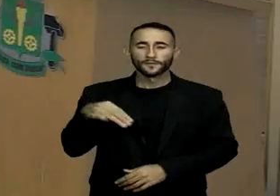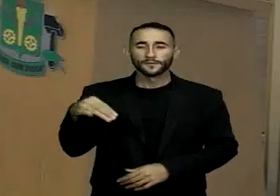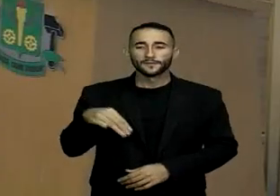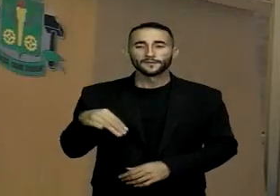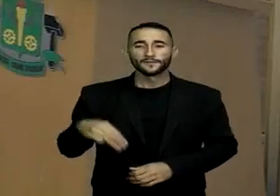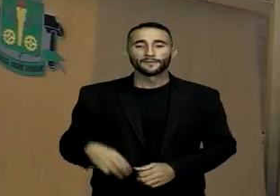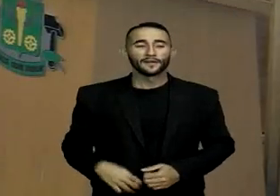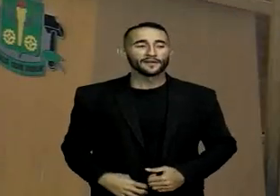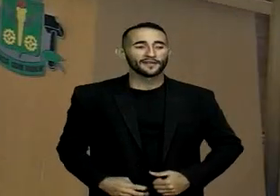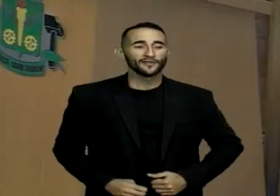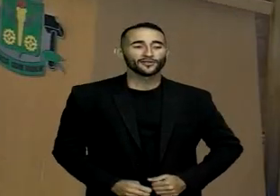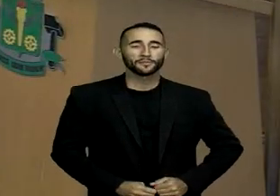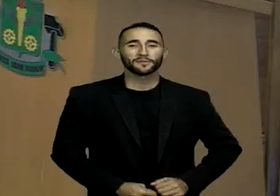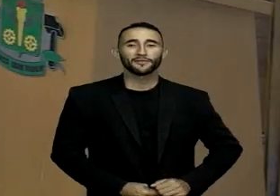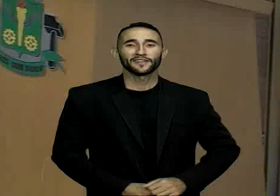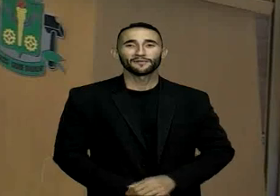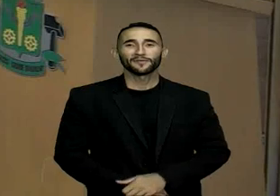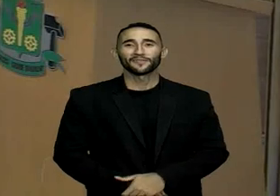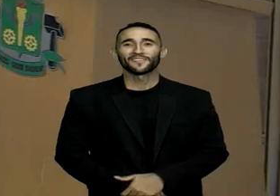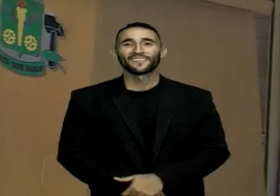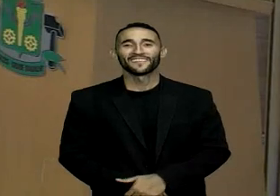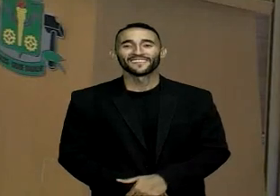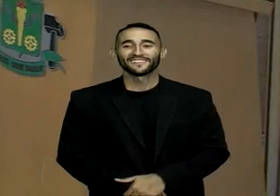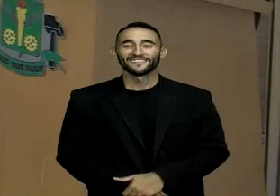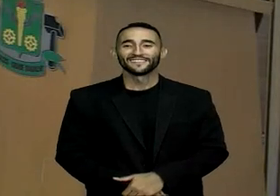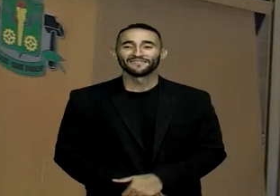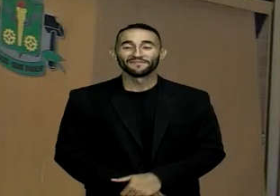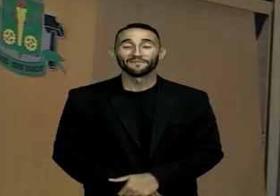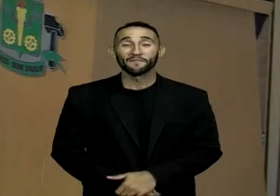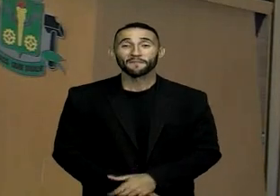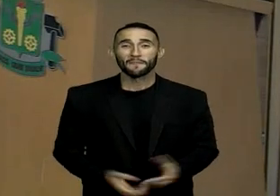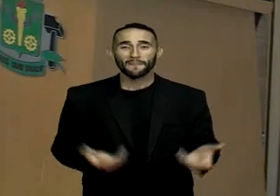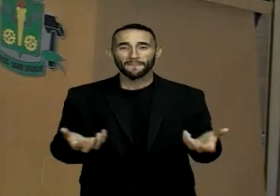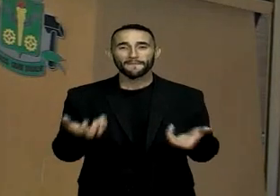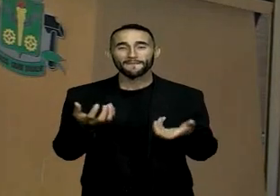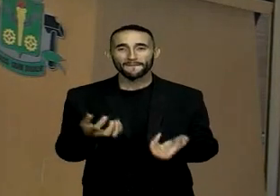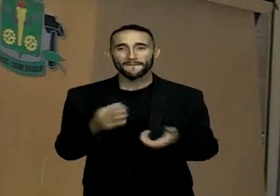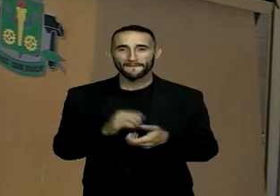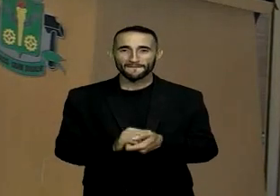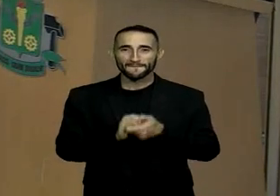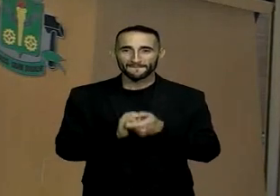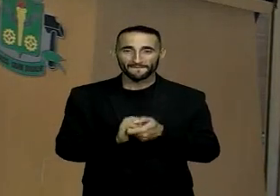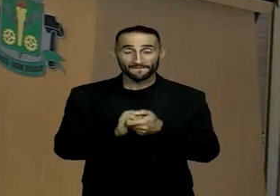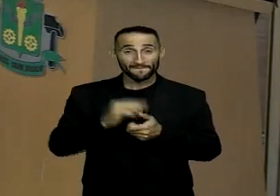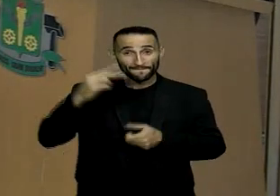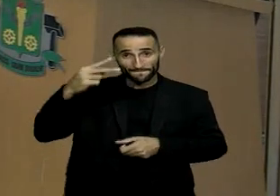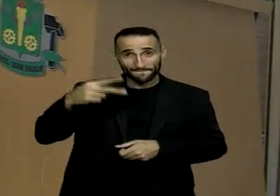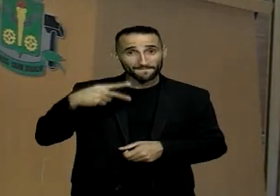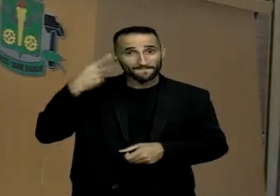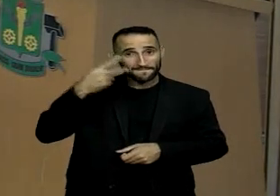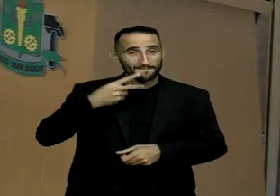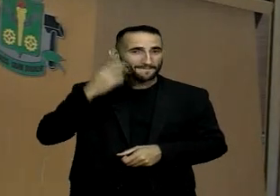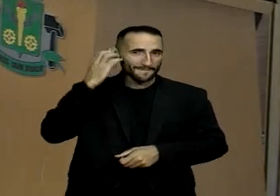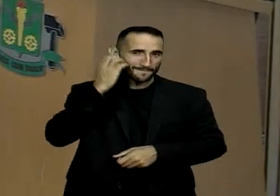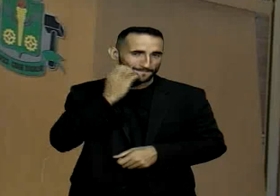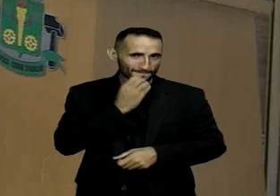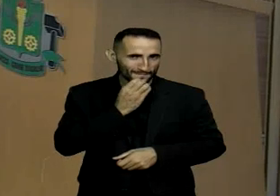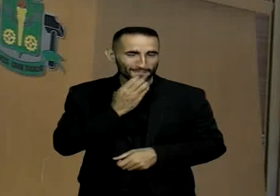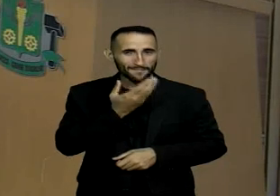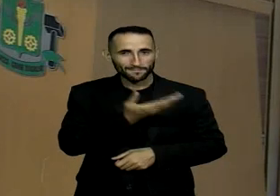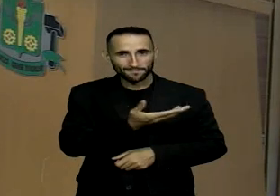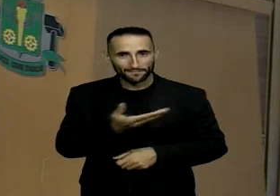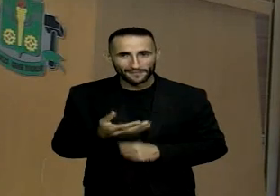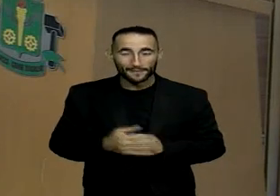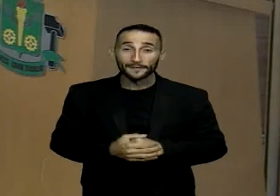Presidente, o texto. Está aí. Quero saudar aqui na presidência o vereador Emerson Osasco e dar